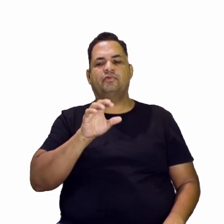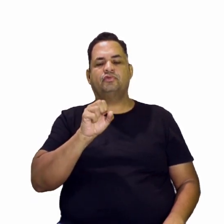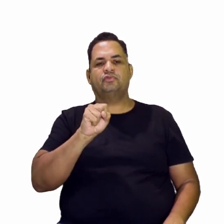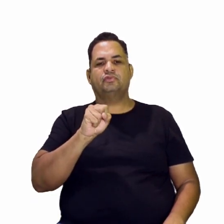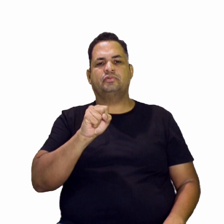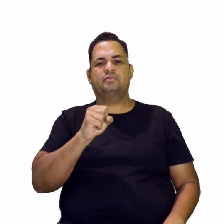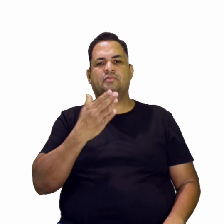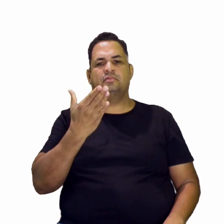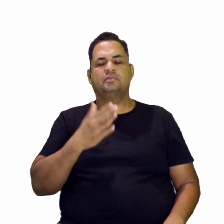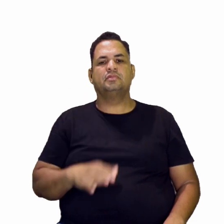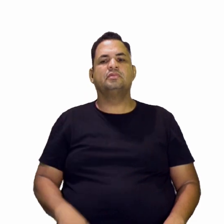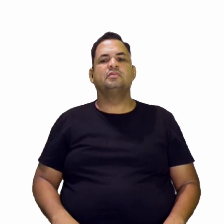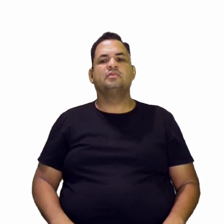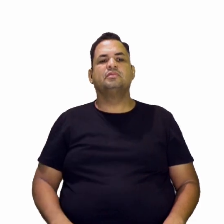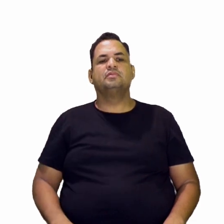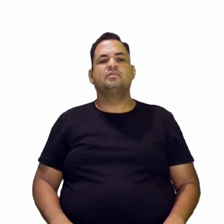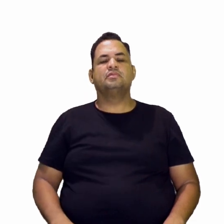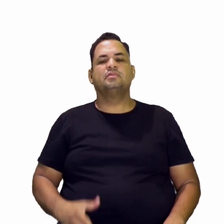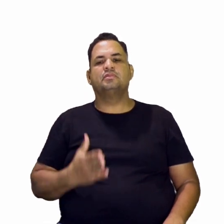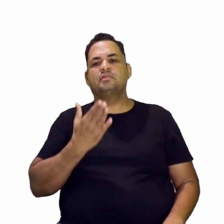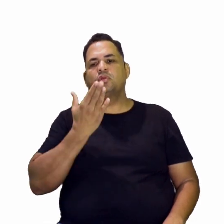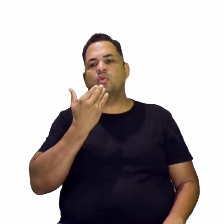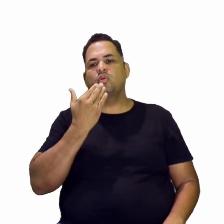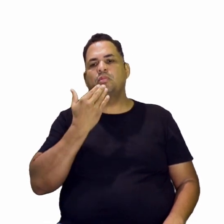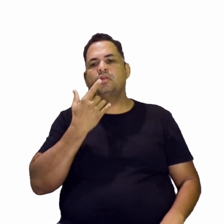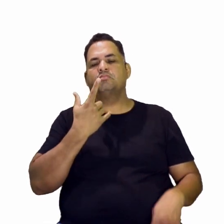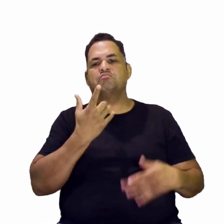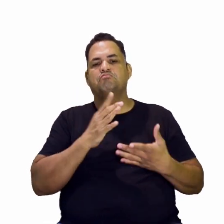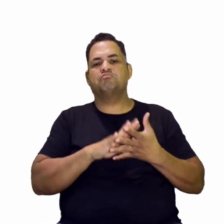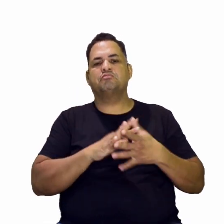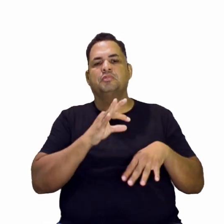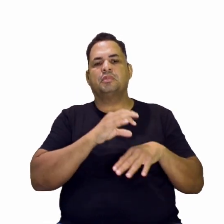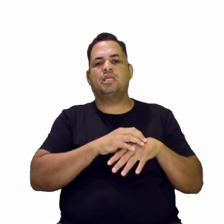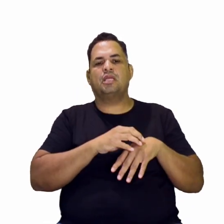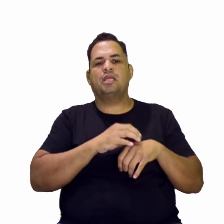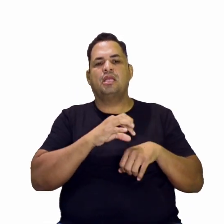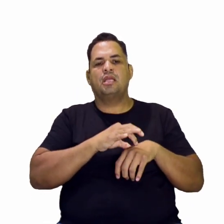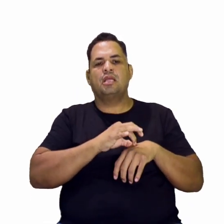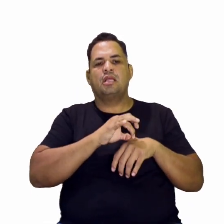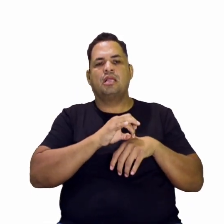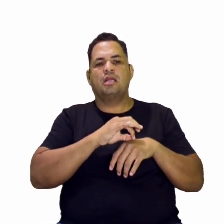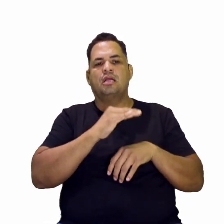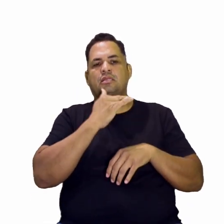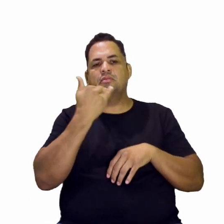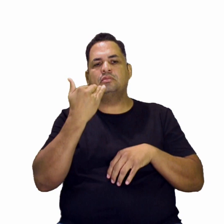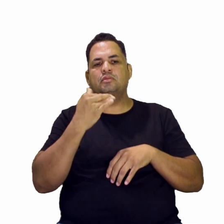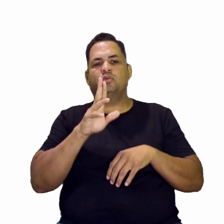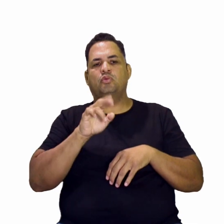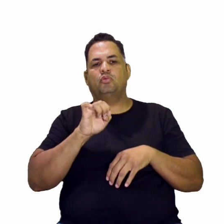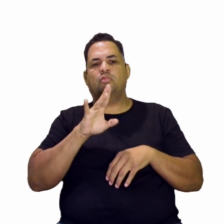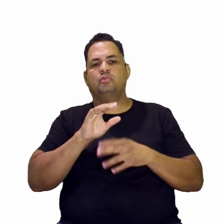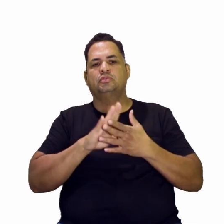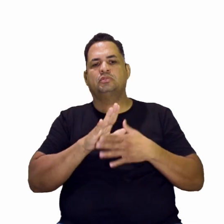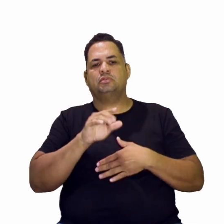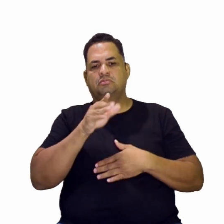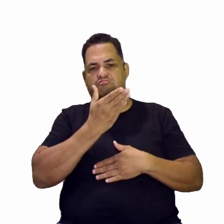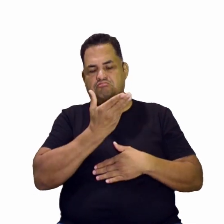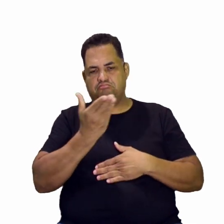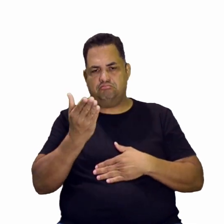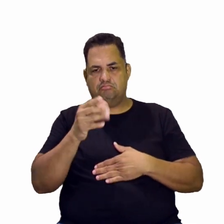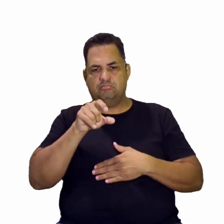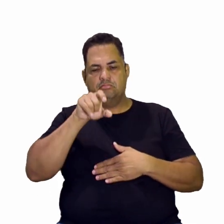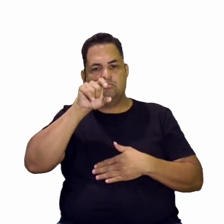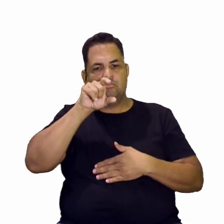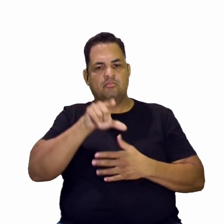detritívoros. Os animais detritívoros são aqueles que se alimentam da matéria morta, como os urubus e os abutres.